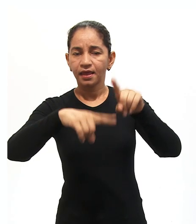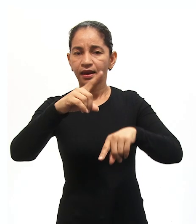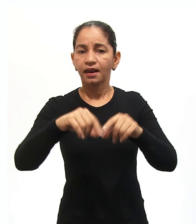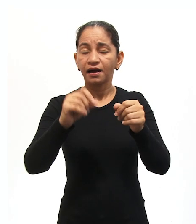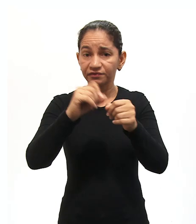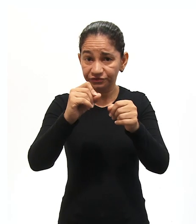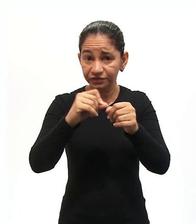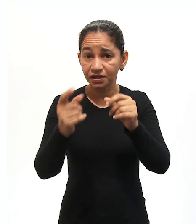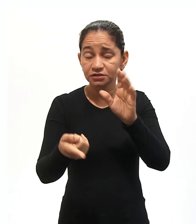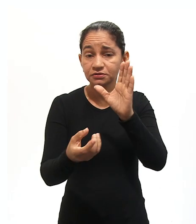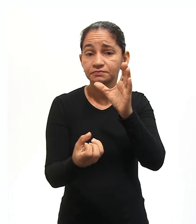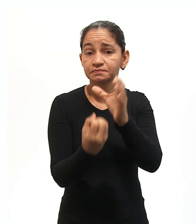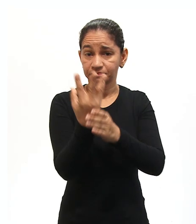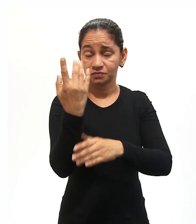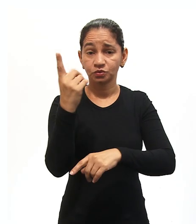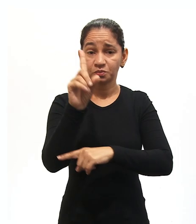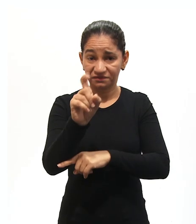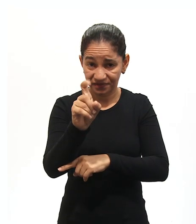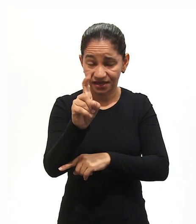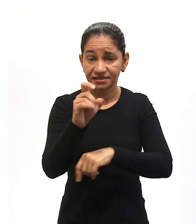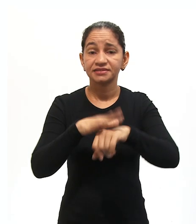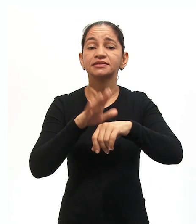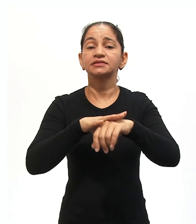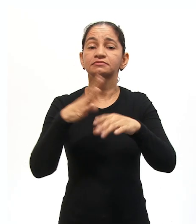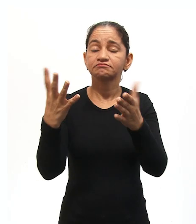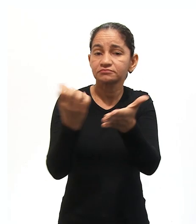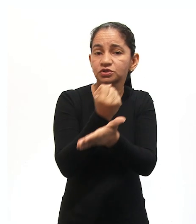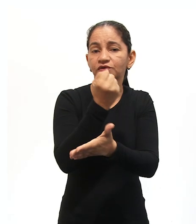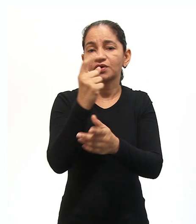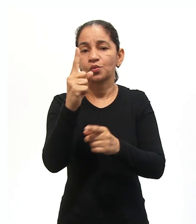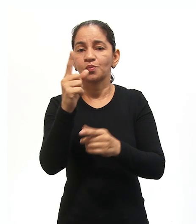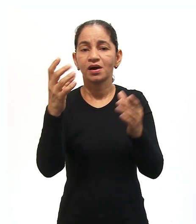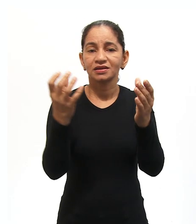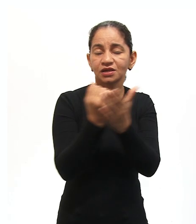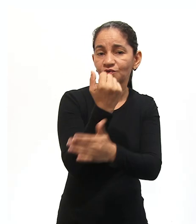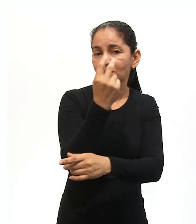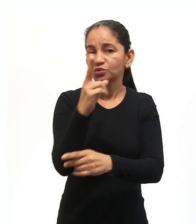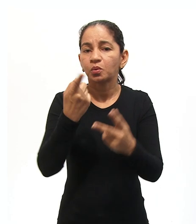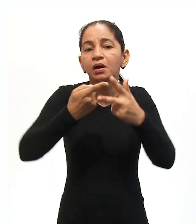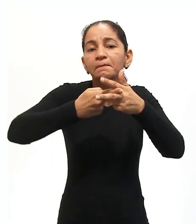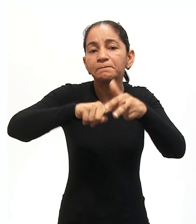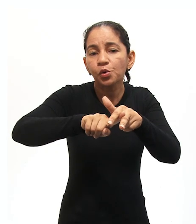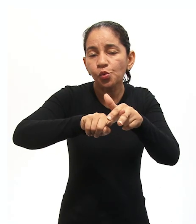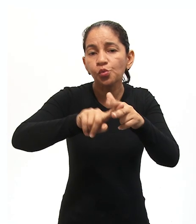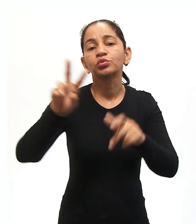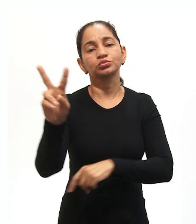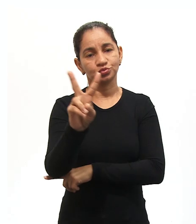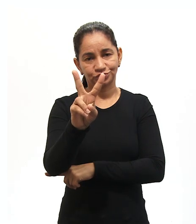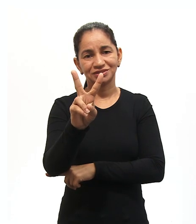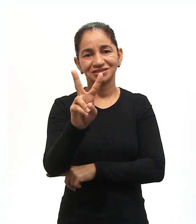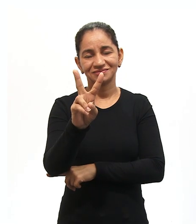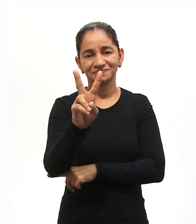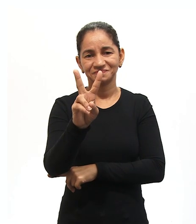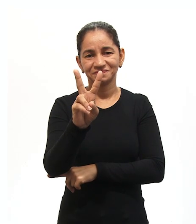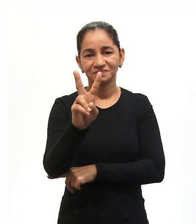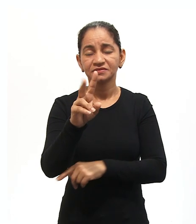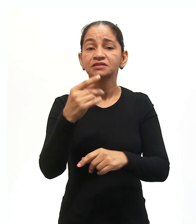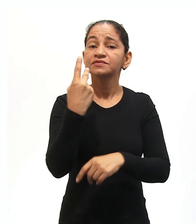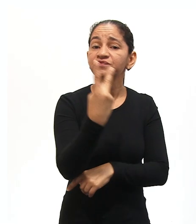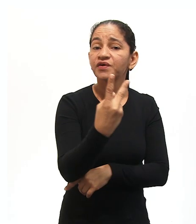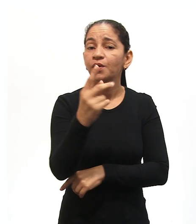histórico de atualizações realizadas no material, ou seja, salvar cada nova edição com data e versão, ou